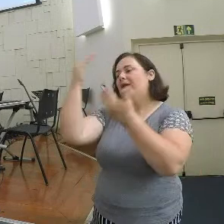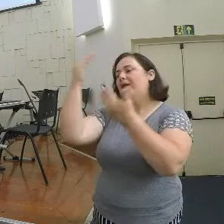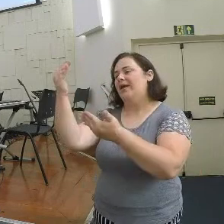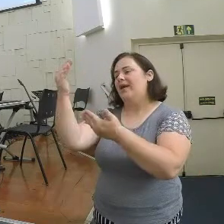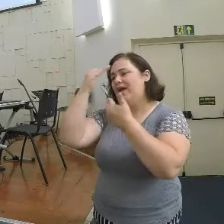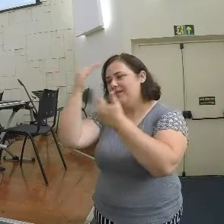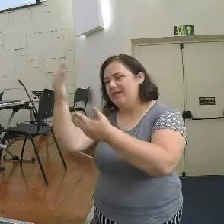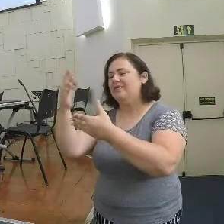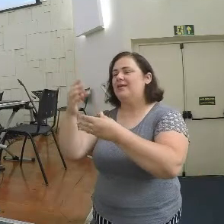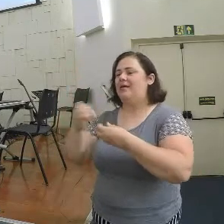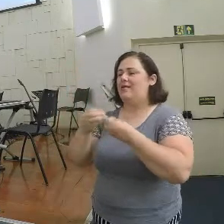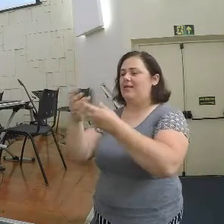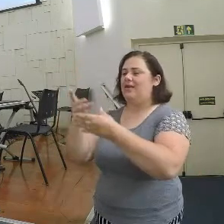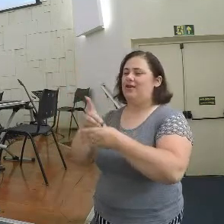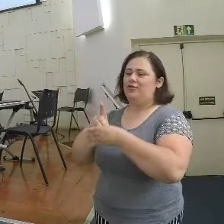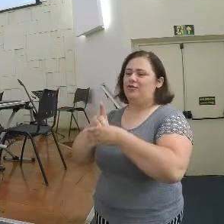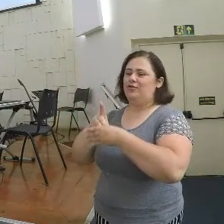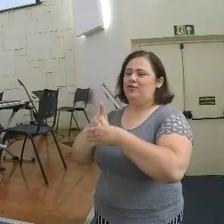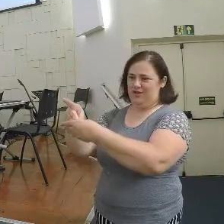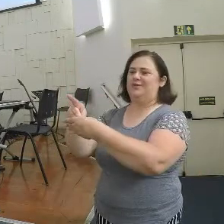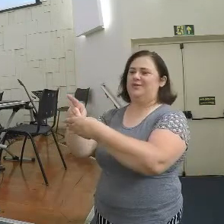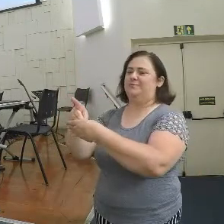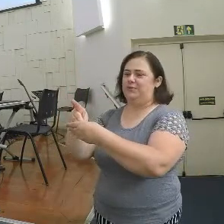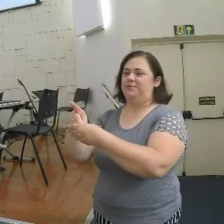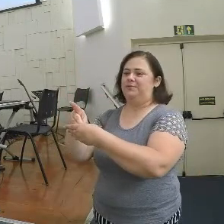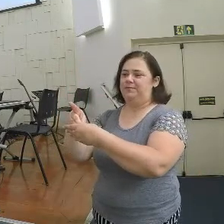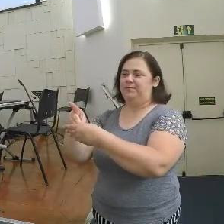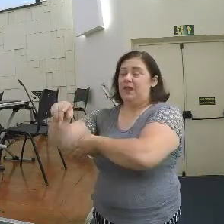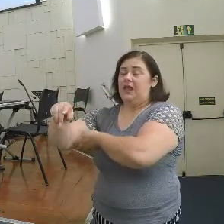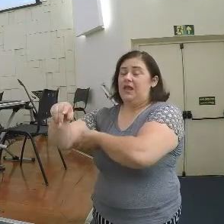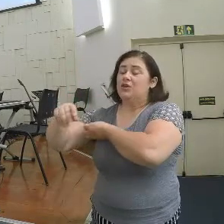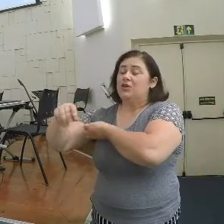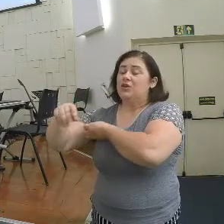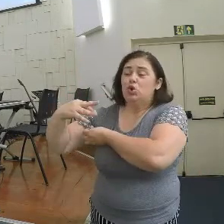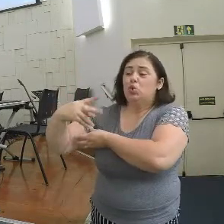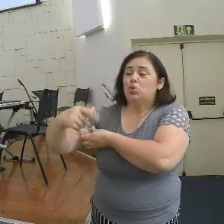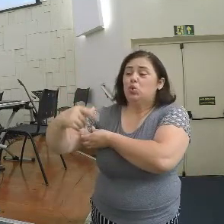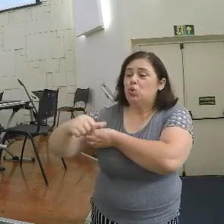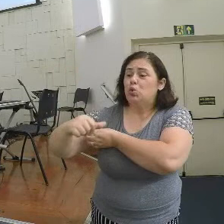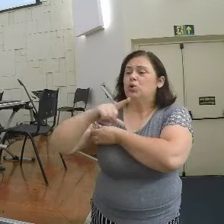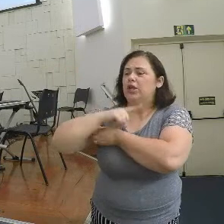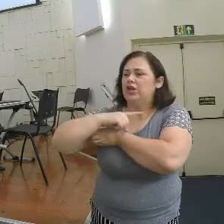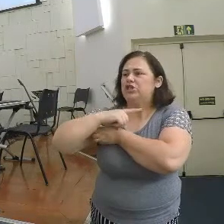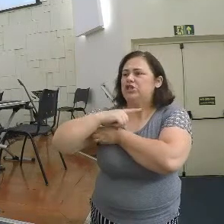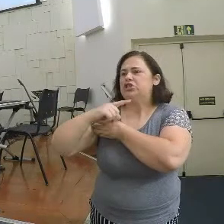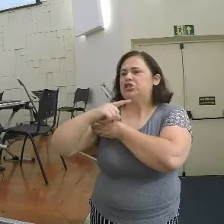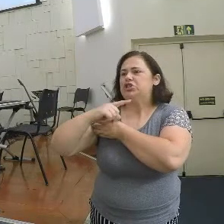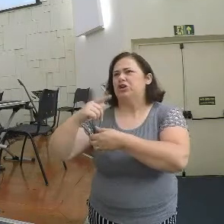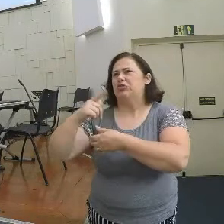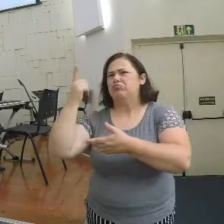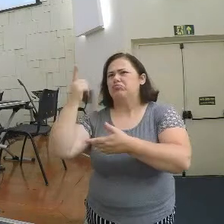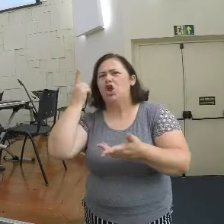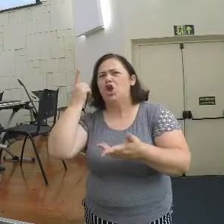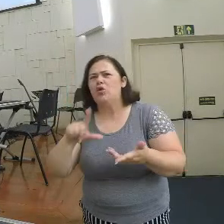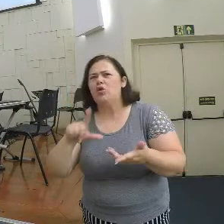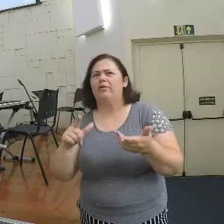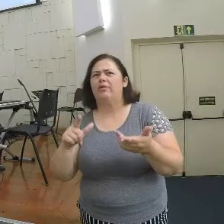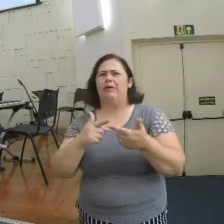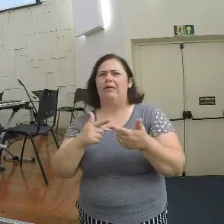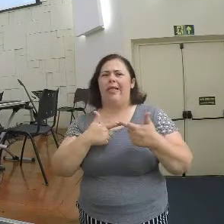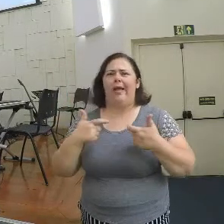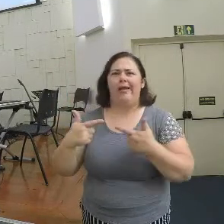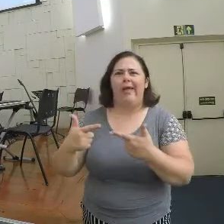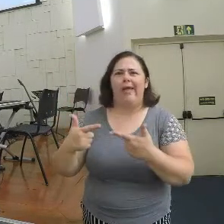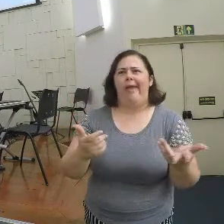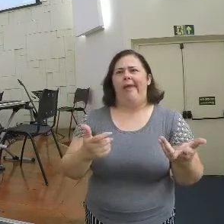Deus, dedicando o dízimo dos despojos da guerra. De tudo que ele conquistou em meio à guerra, a 10ª parte ele ofereceu ali. A